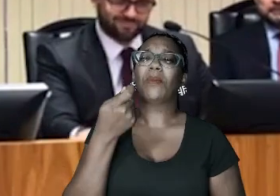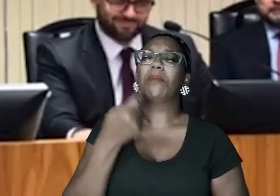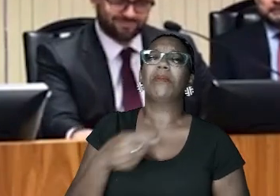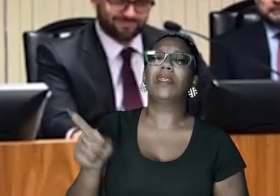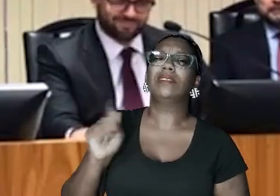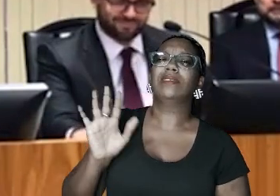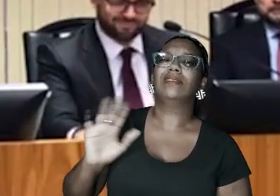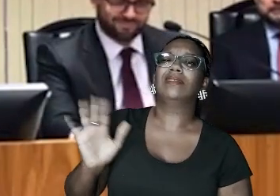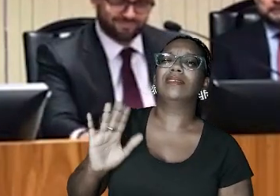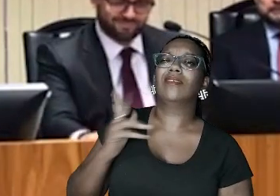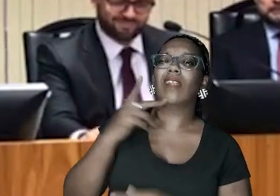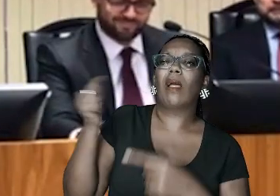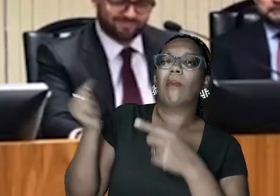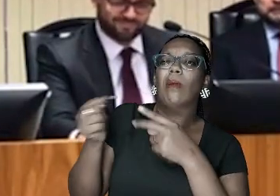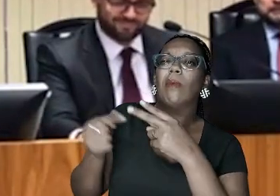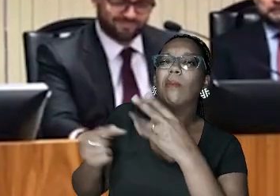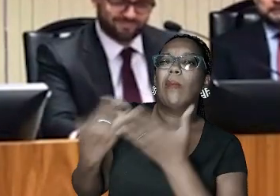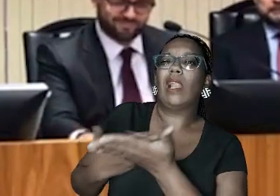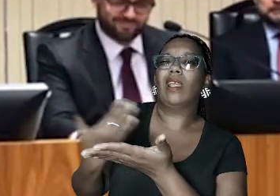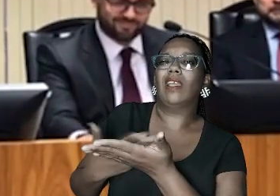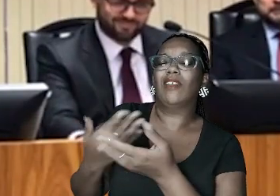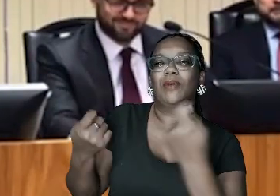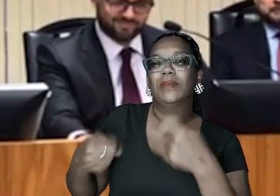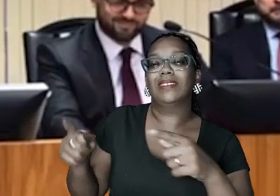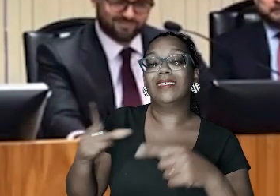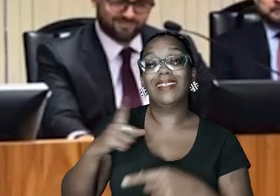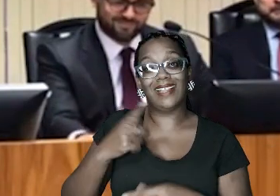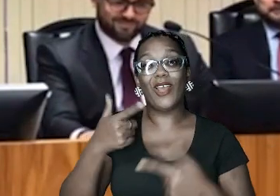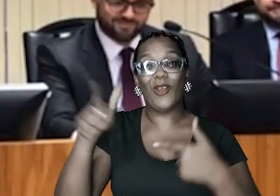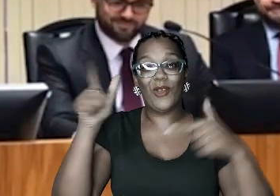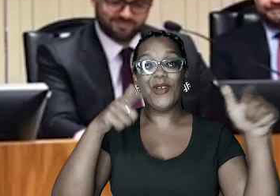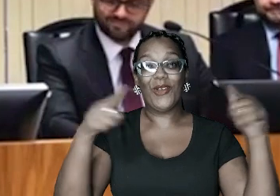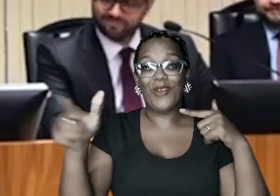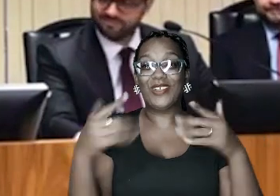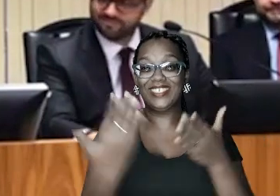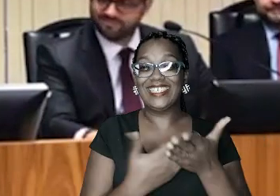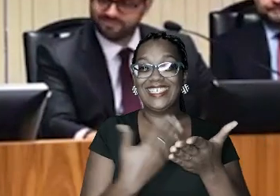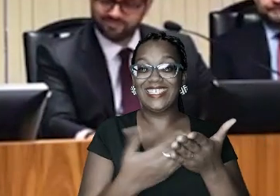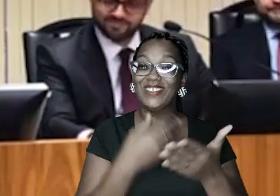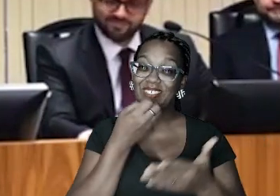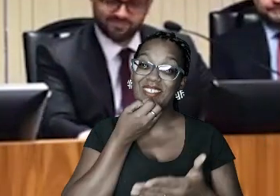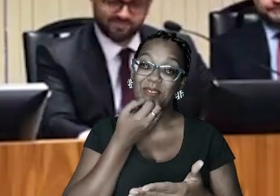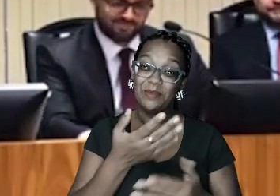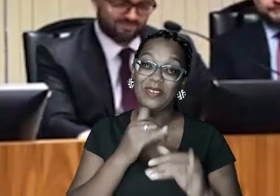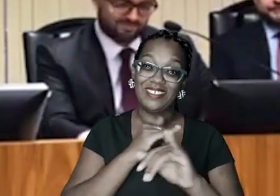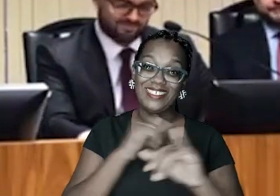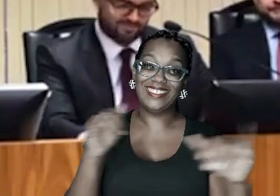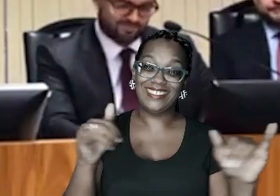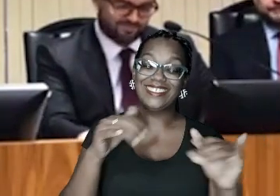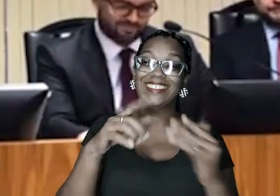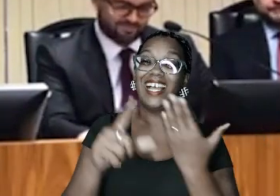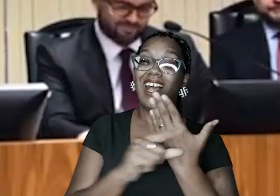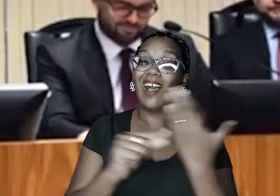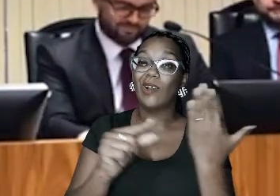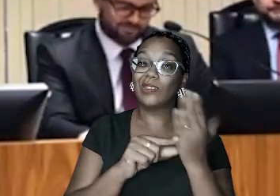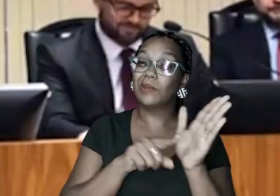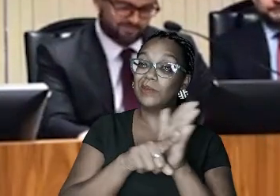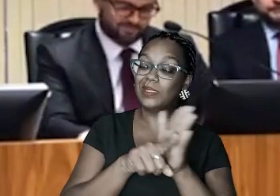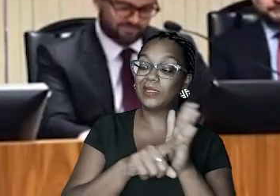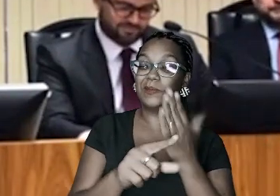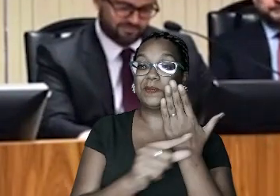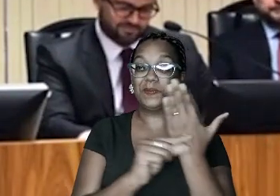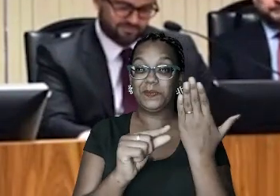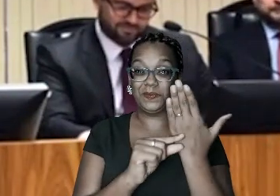o nome dos livros mas aí ele acrescentou que ele tem outros além desses Então é bom da Fazemos uma pesquisa ele é autor dos